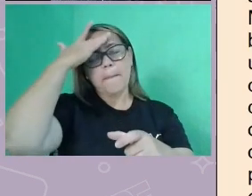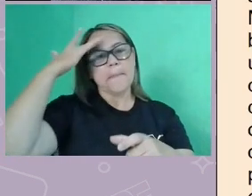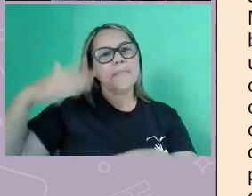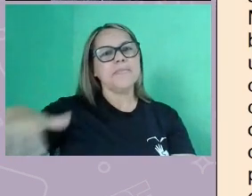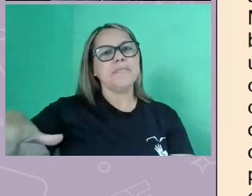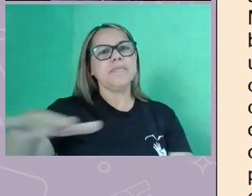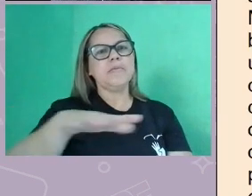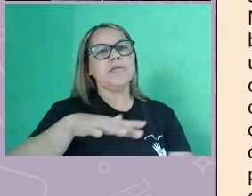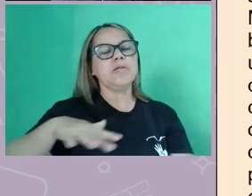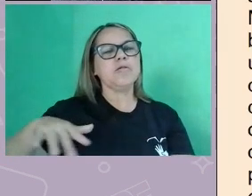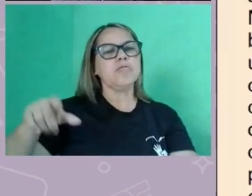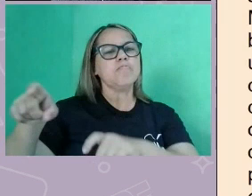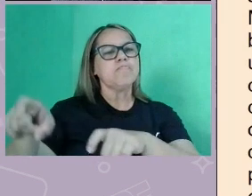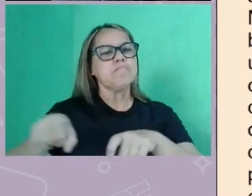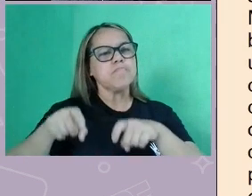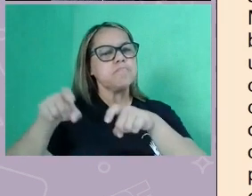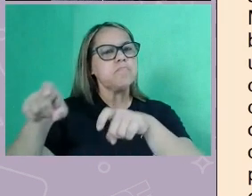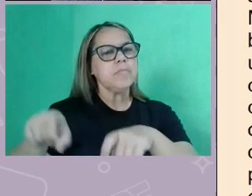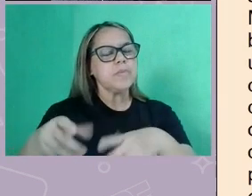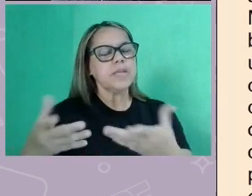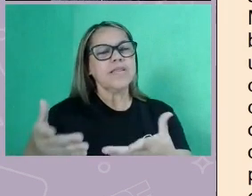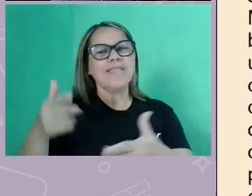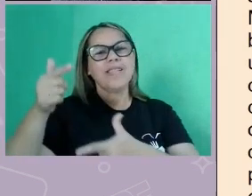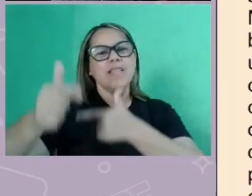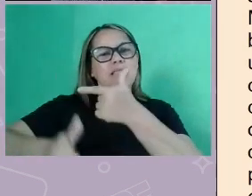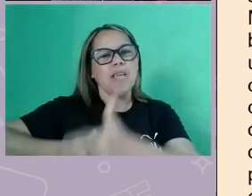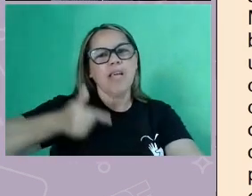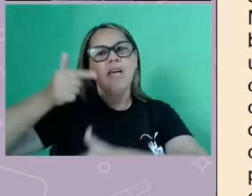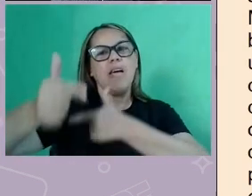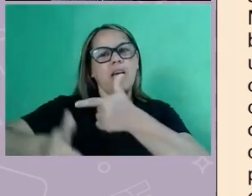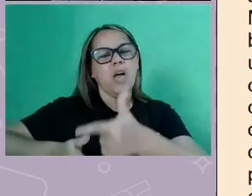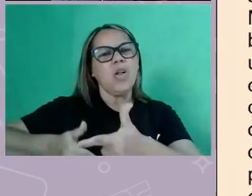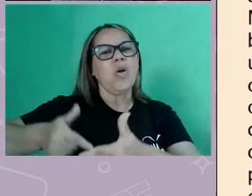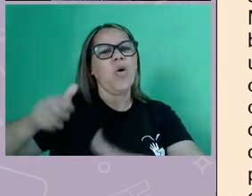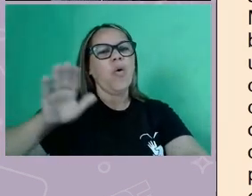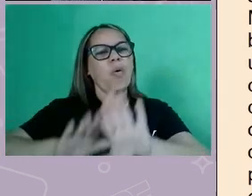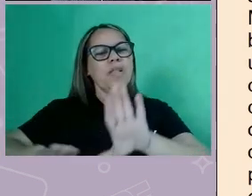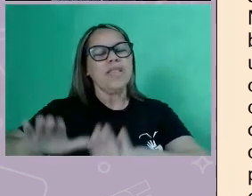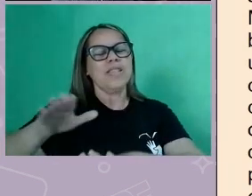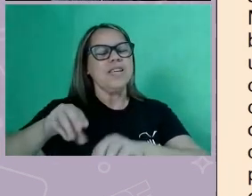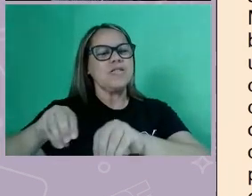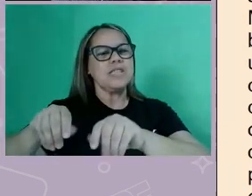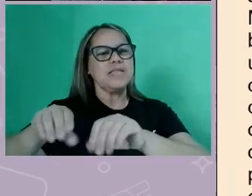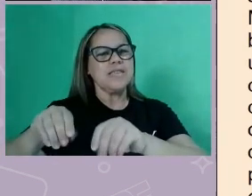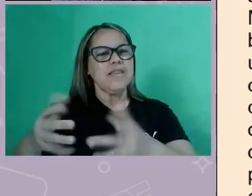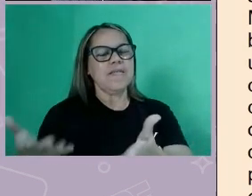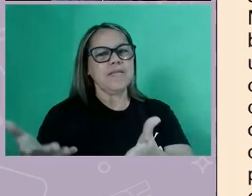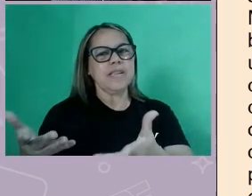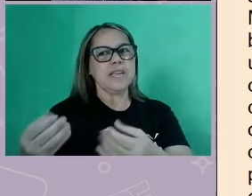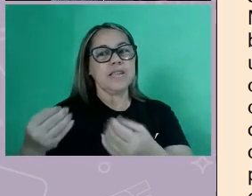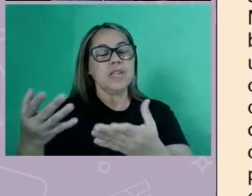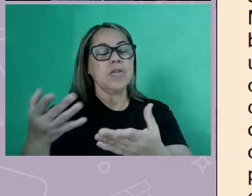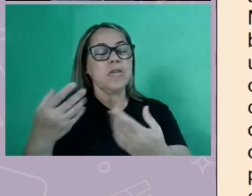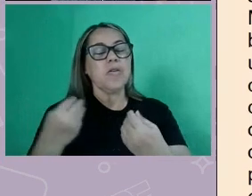camponeses certo que trabalham na terra e lhes fornecem com que viver